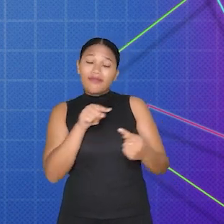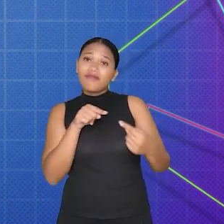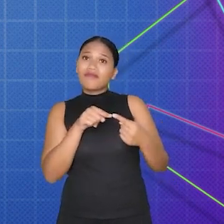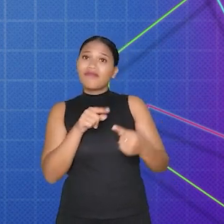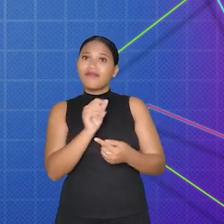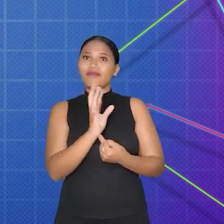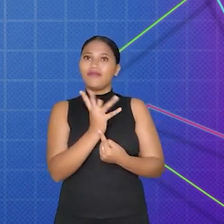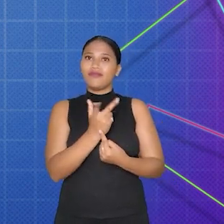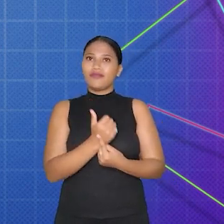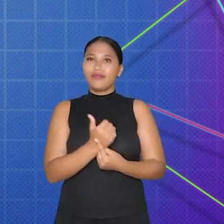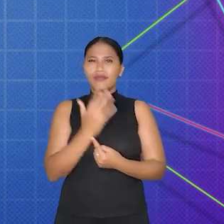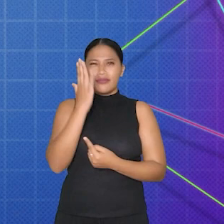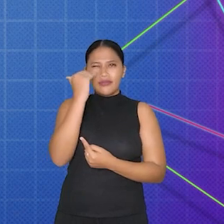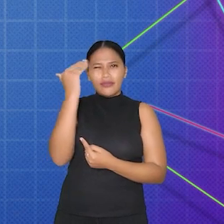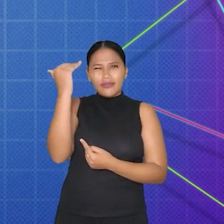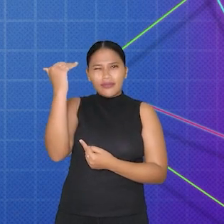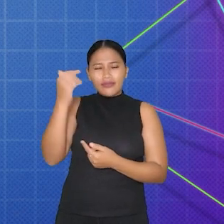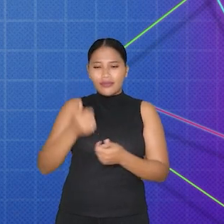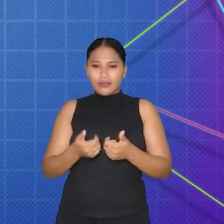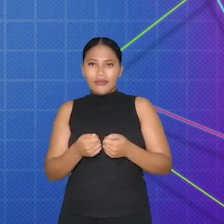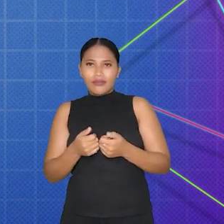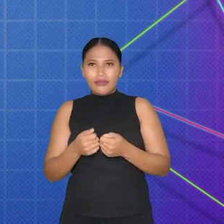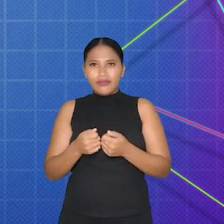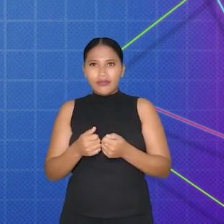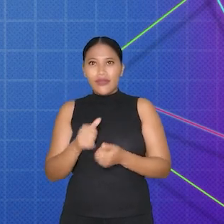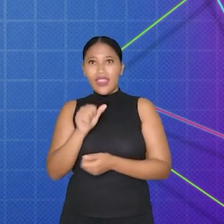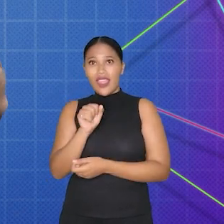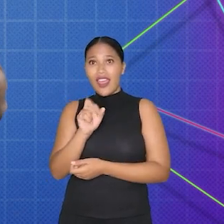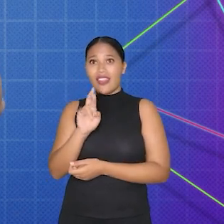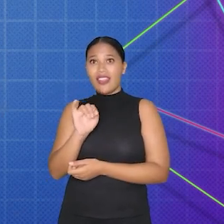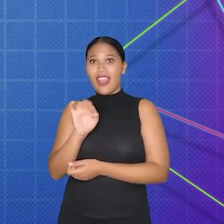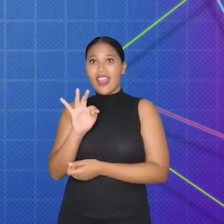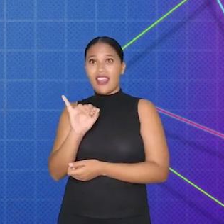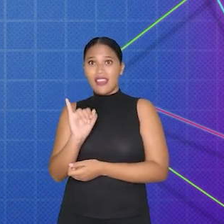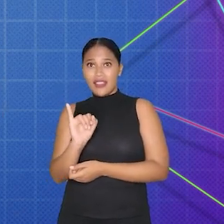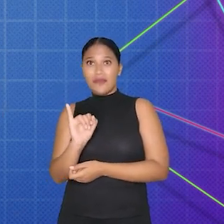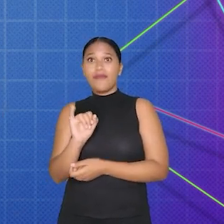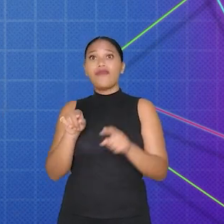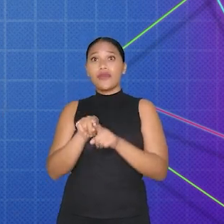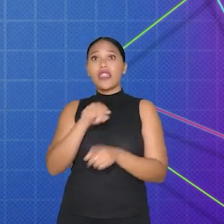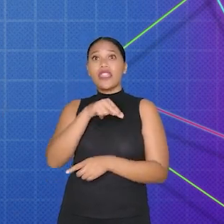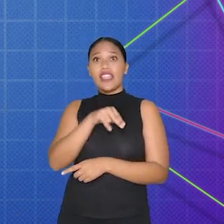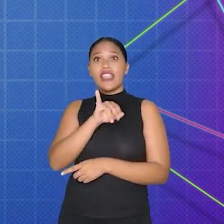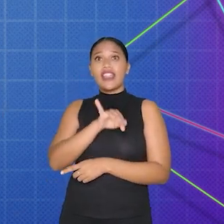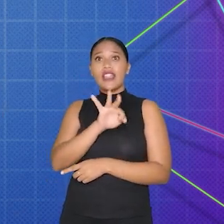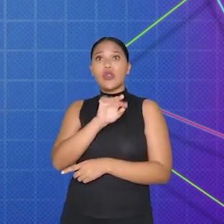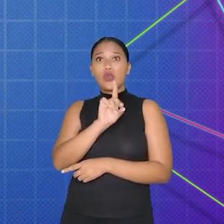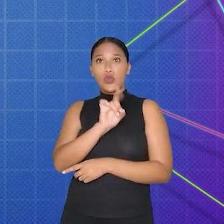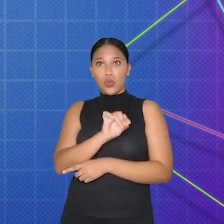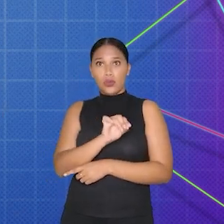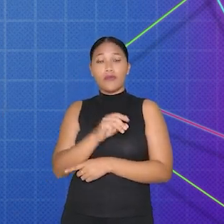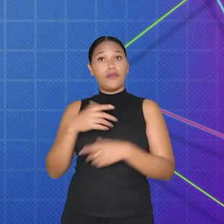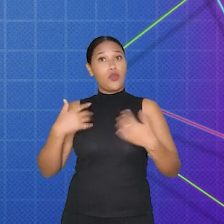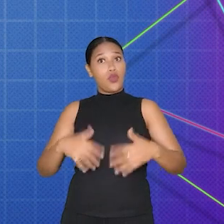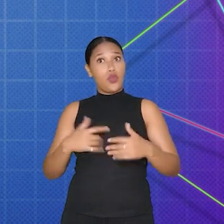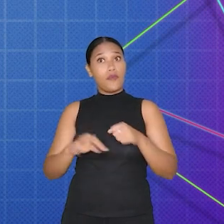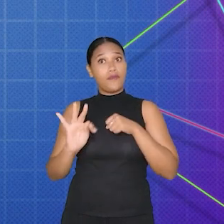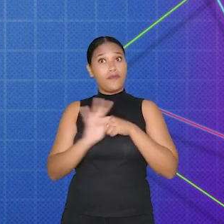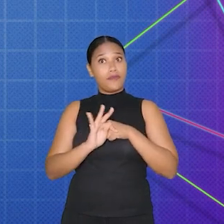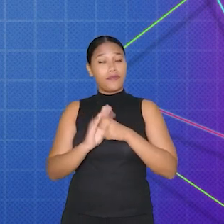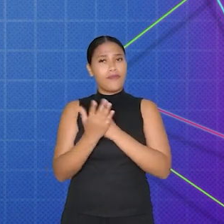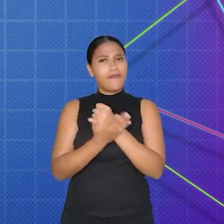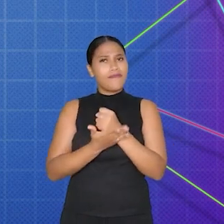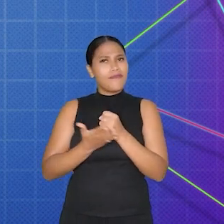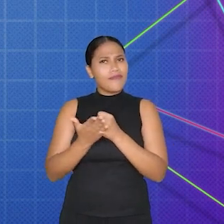pixel art. Com a popularidade dos consoles de jogos como o Atari e o Nintendo NES, a pixel art se consolidou como